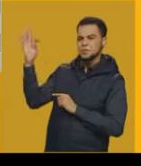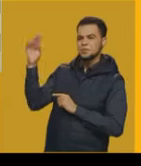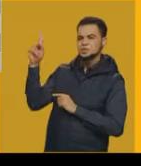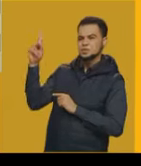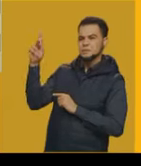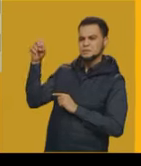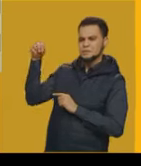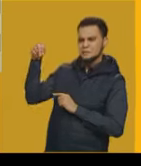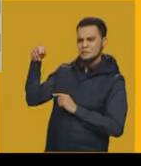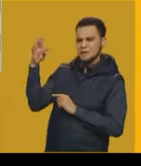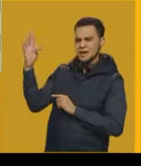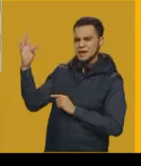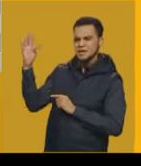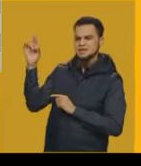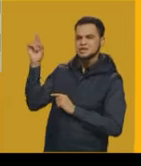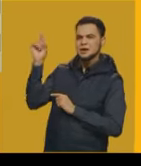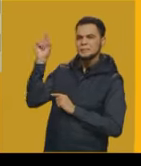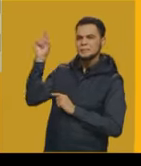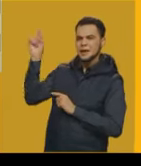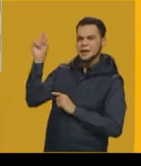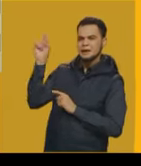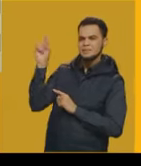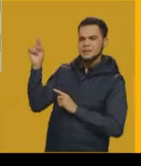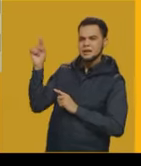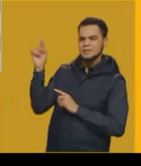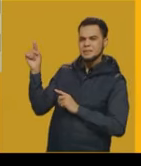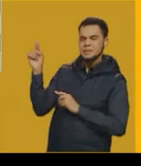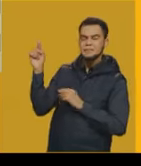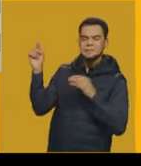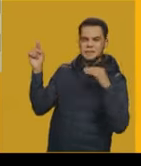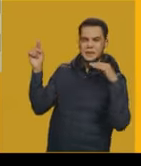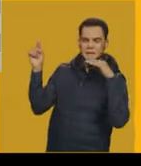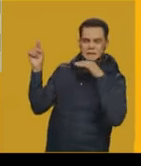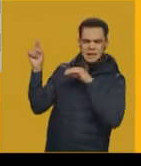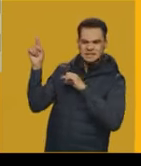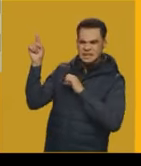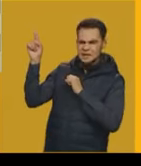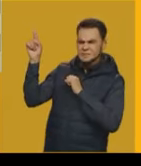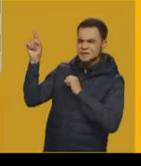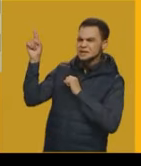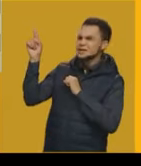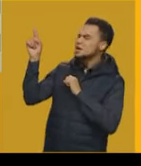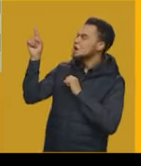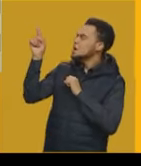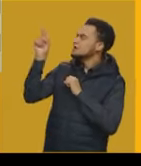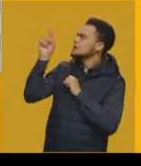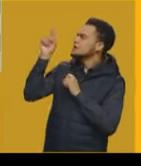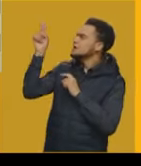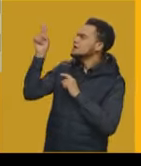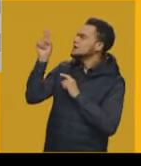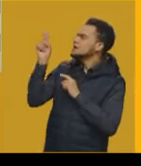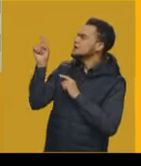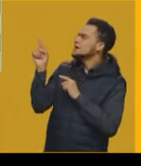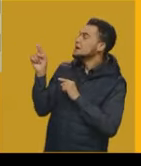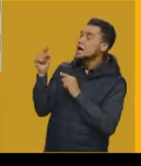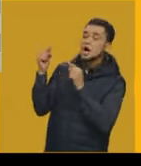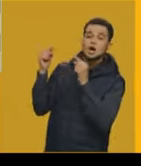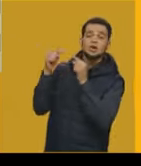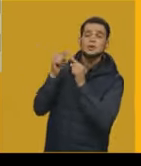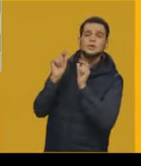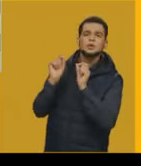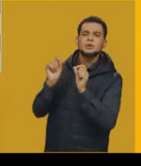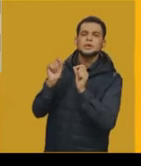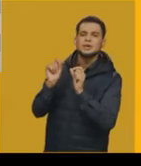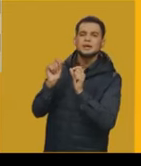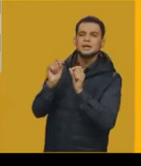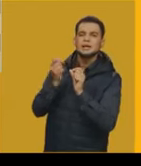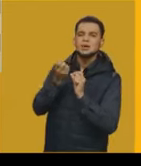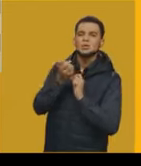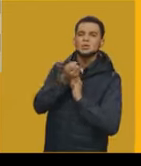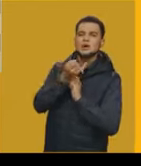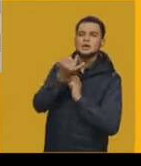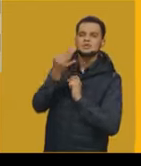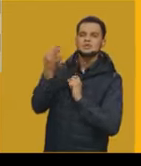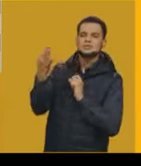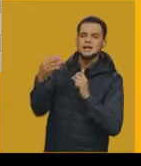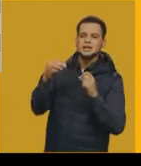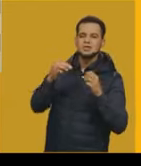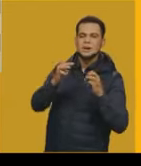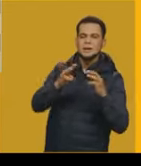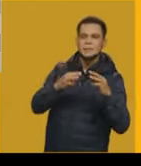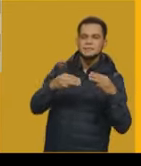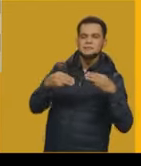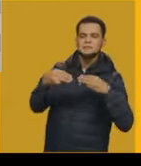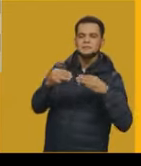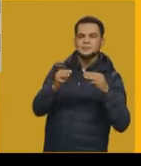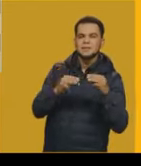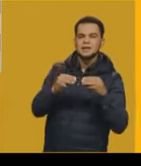que cada um desses prefixos refere-se à quantidade de carbono na molécula. Então, met é